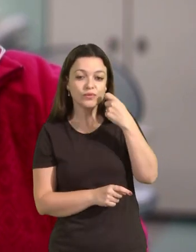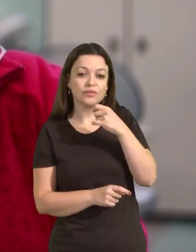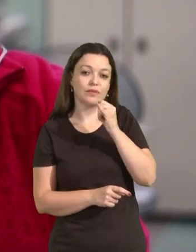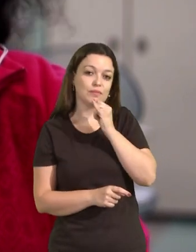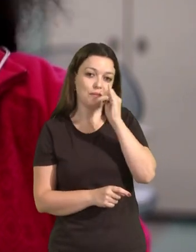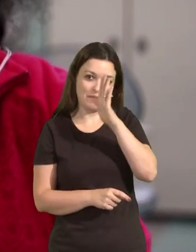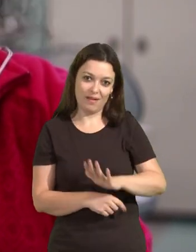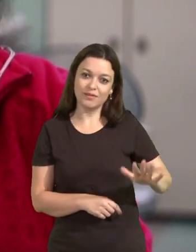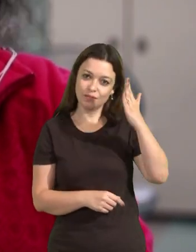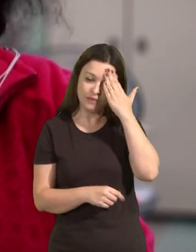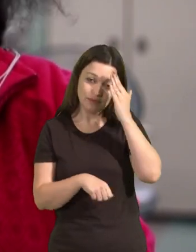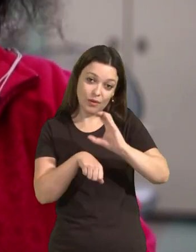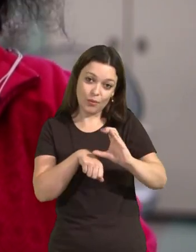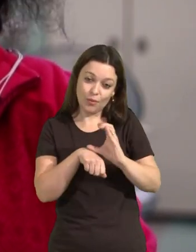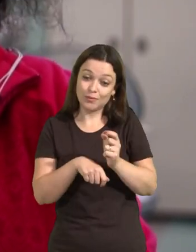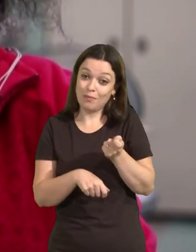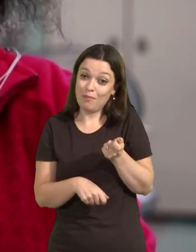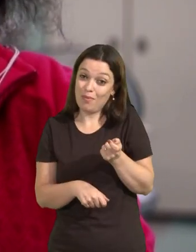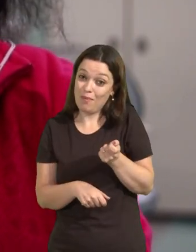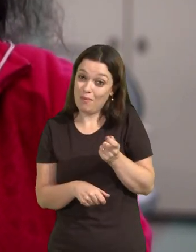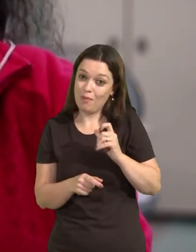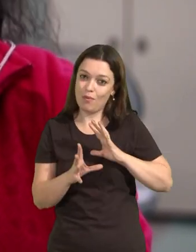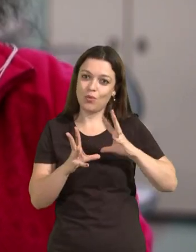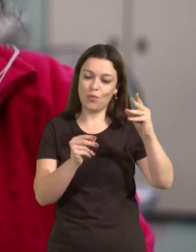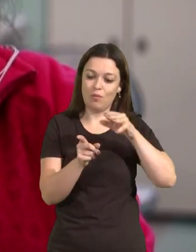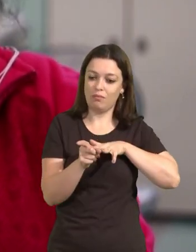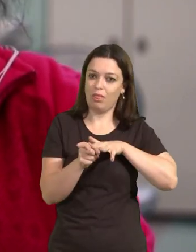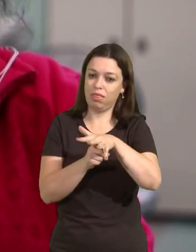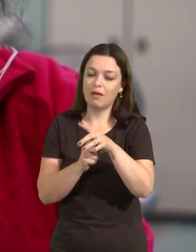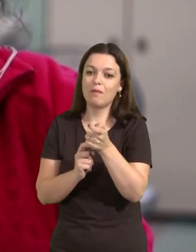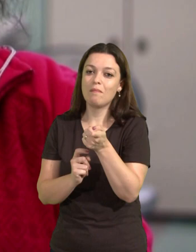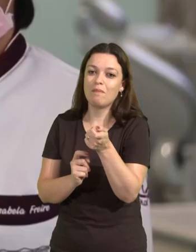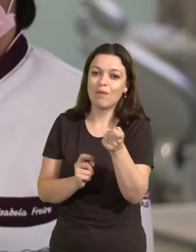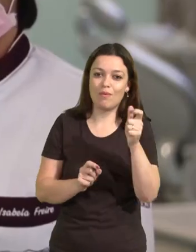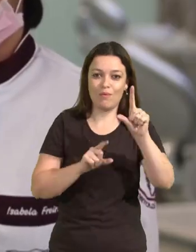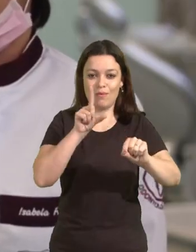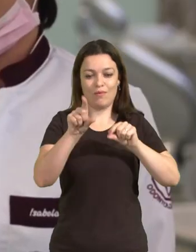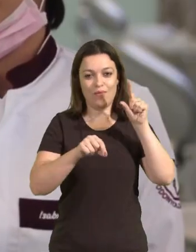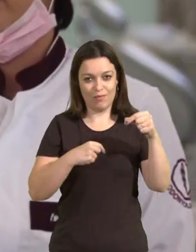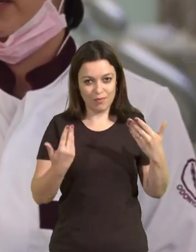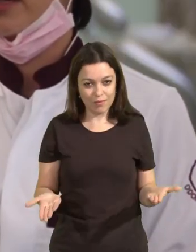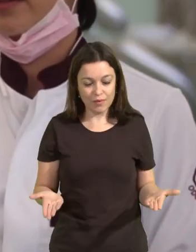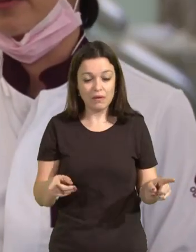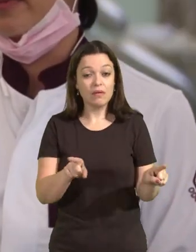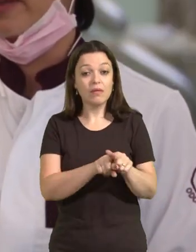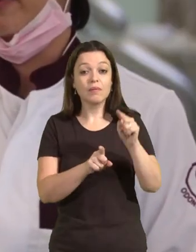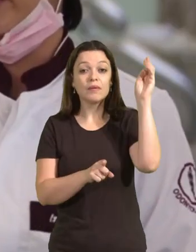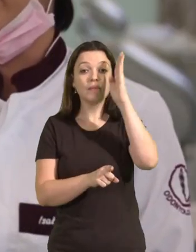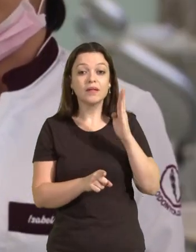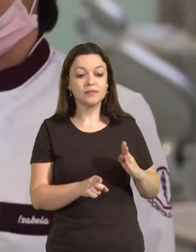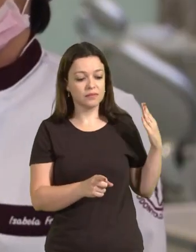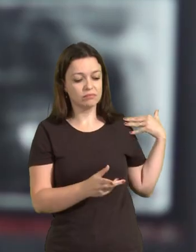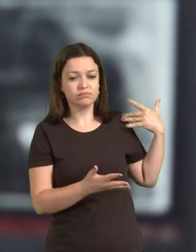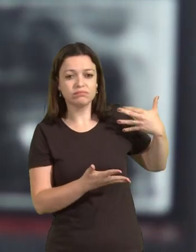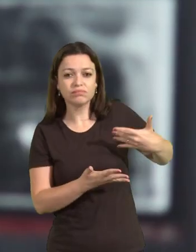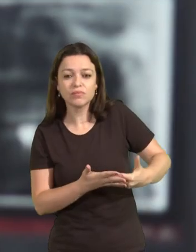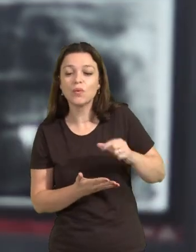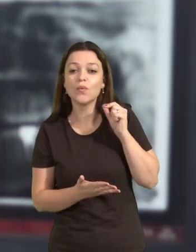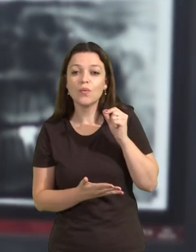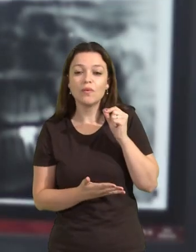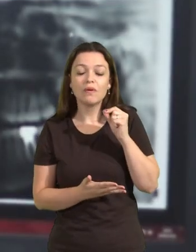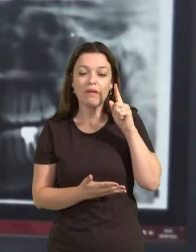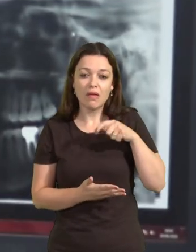Brasil não é acessível para todo mundo, né? É para poucas pessoas, né? No Brasil, nos últimos anos, as pesquisas já indicam